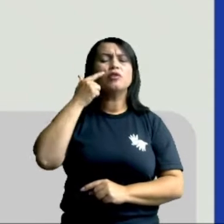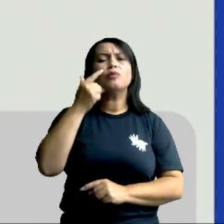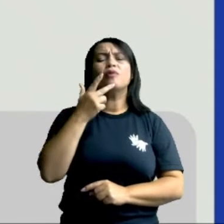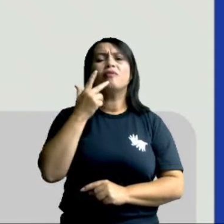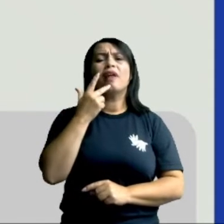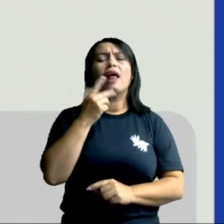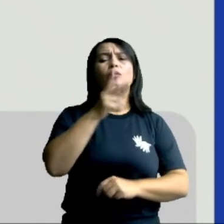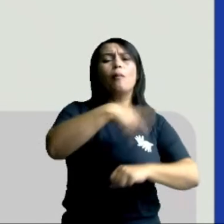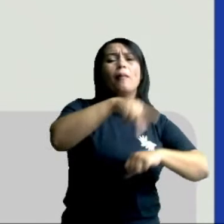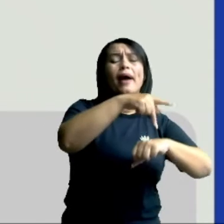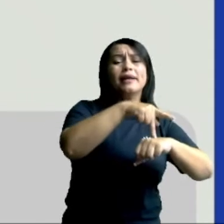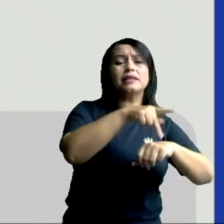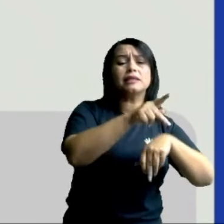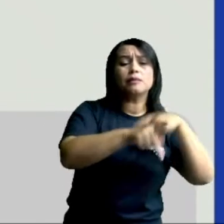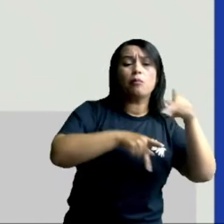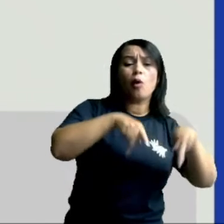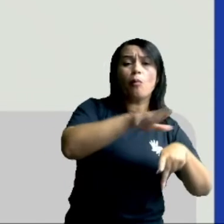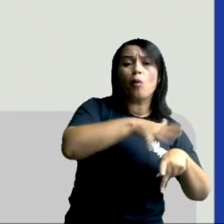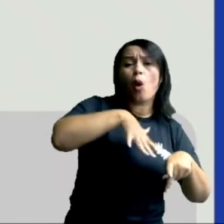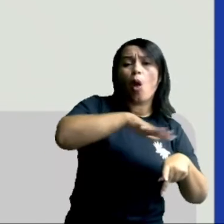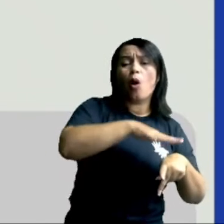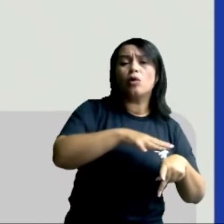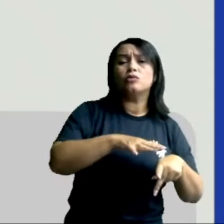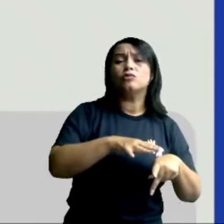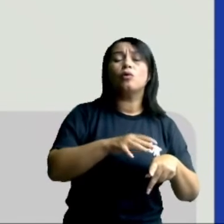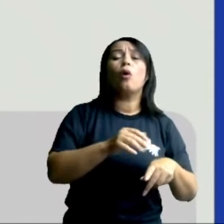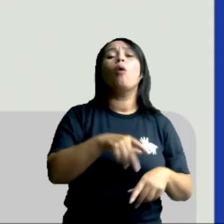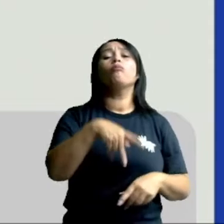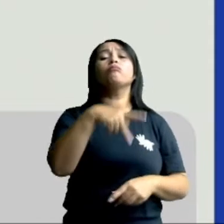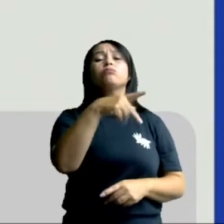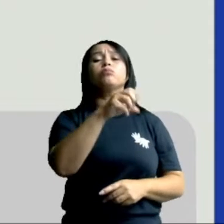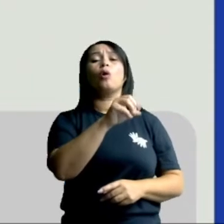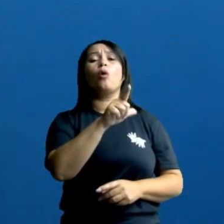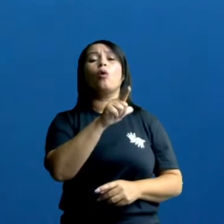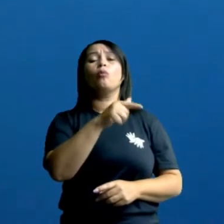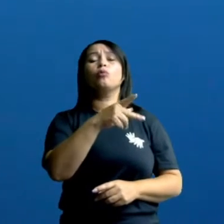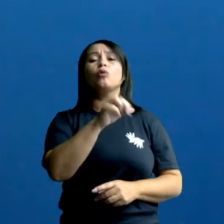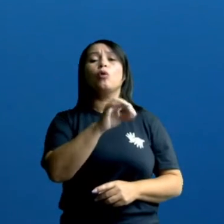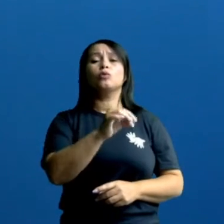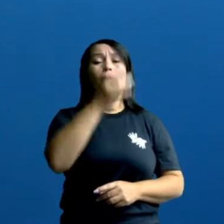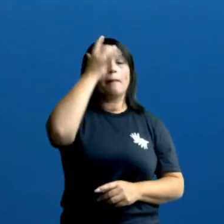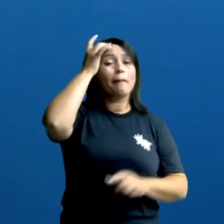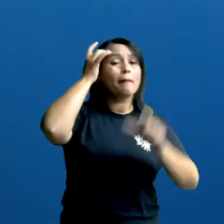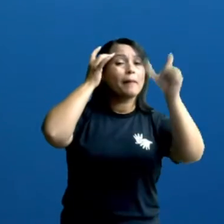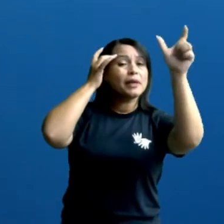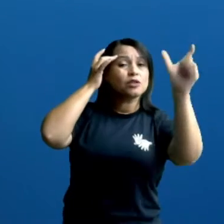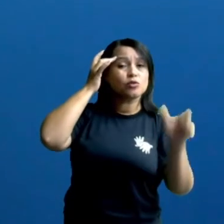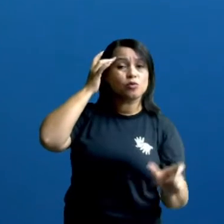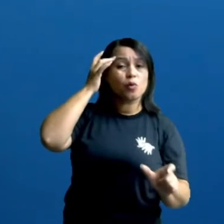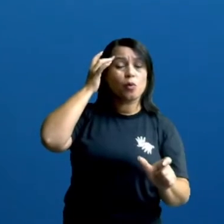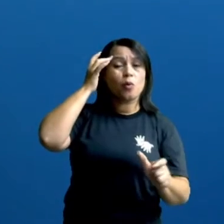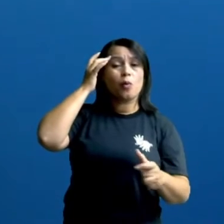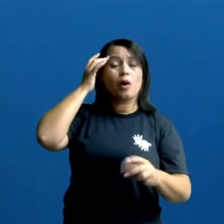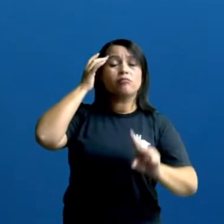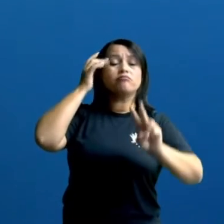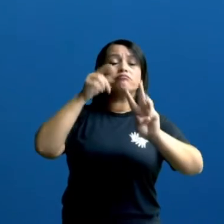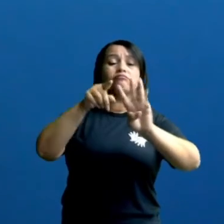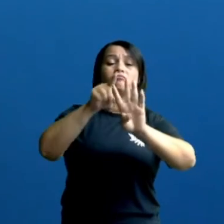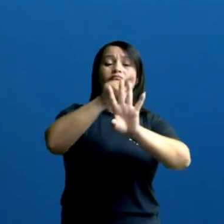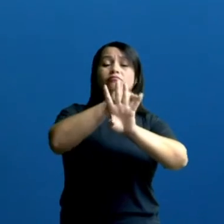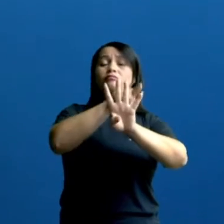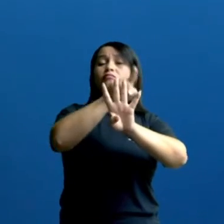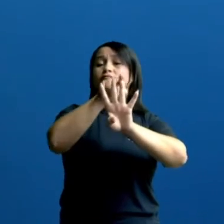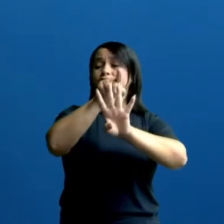populosos e povoados, populoso eu vou olhar para a segunda coluna